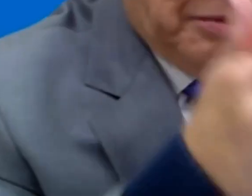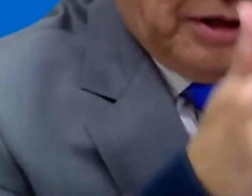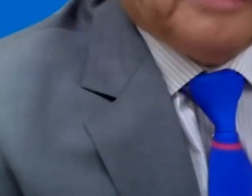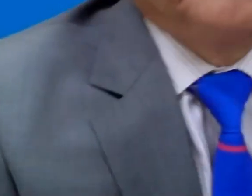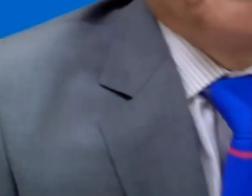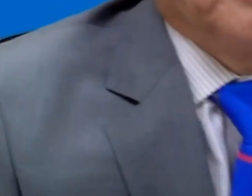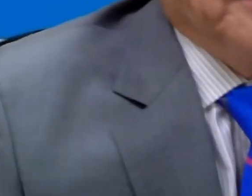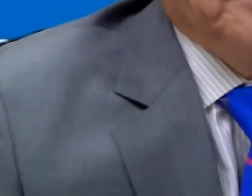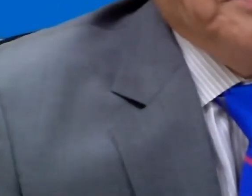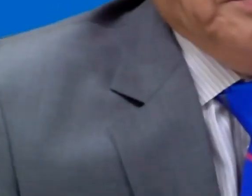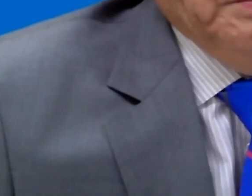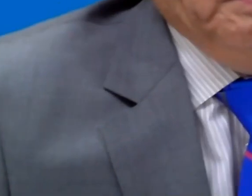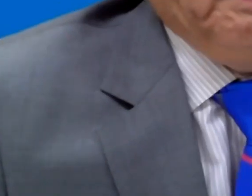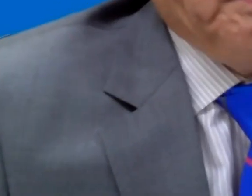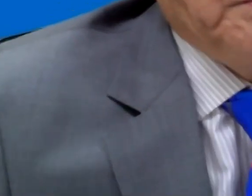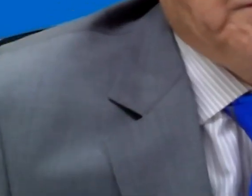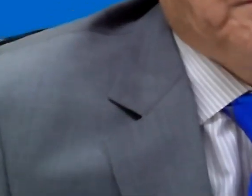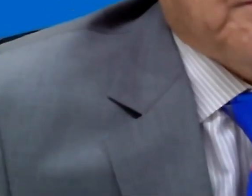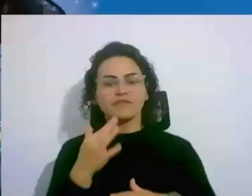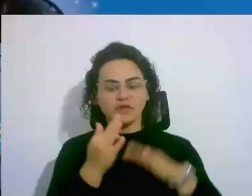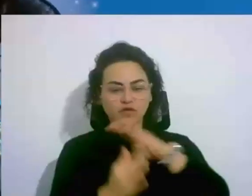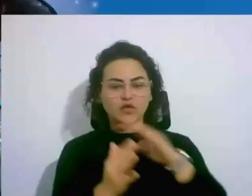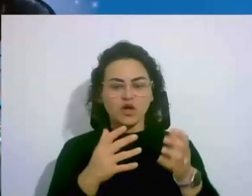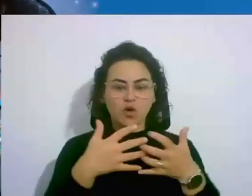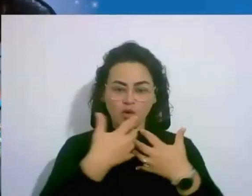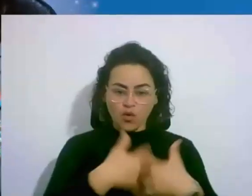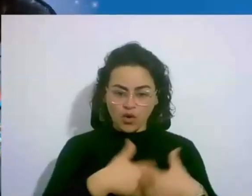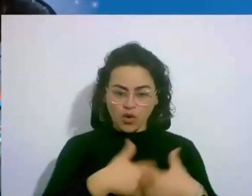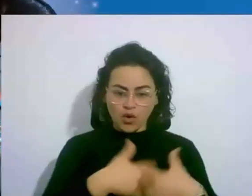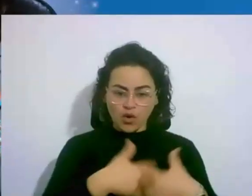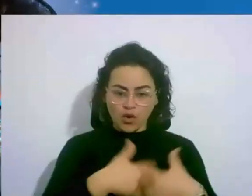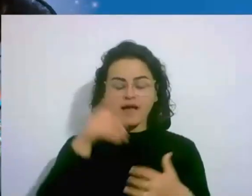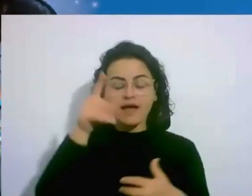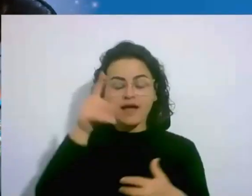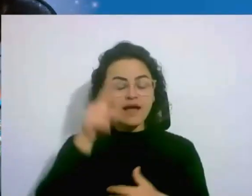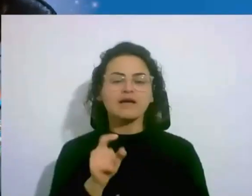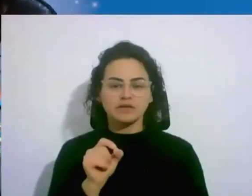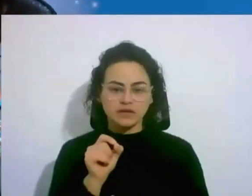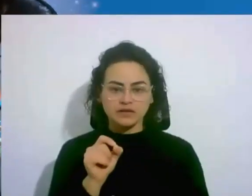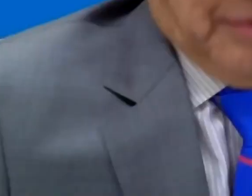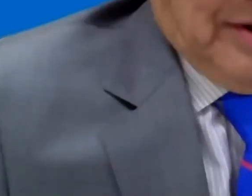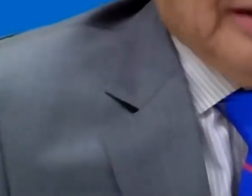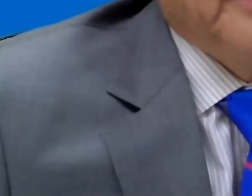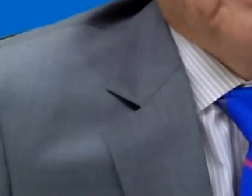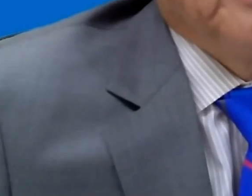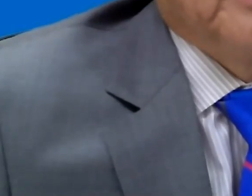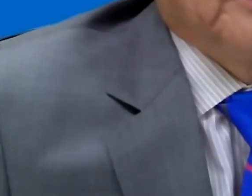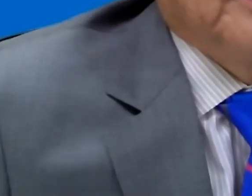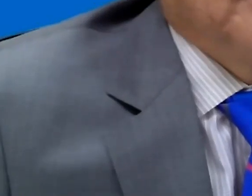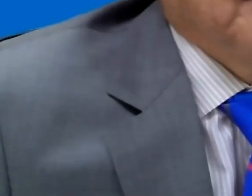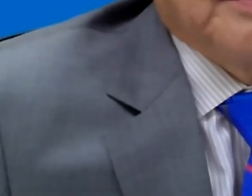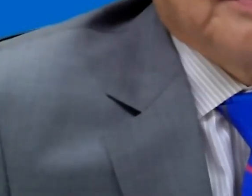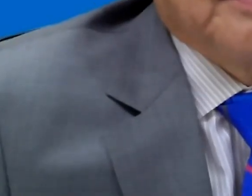a Fundação Rotária é, a Fundação Rotária, ela é universal. Dádiva de Deus.